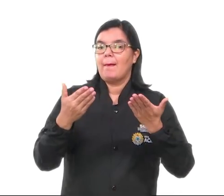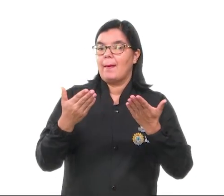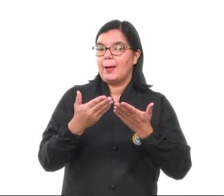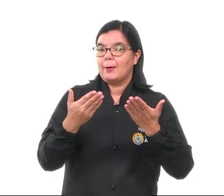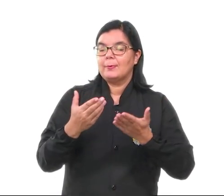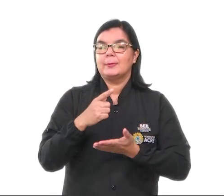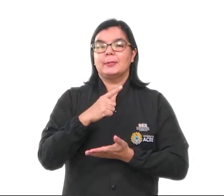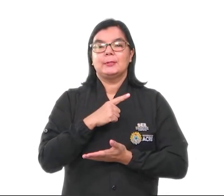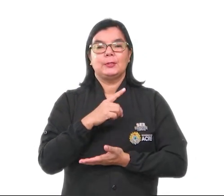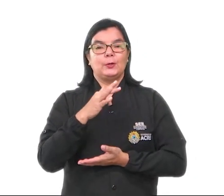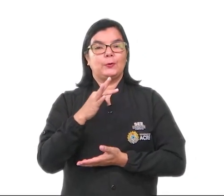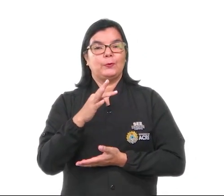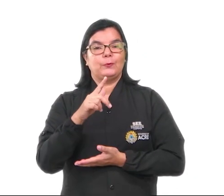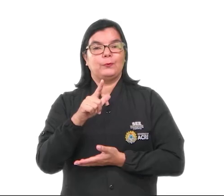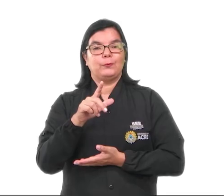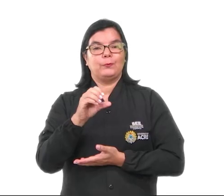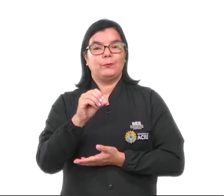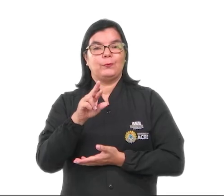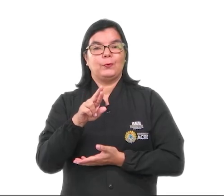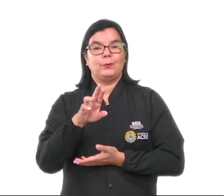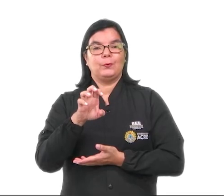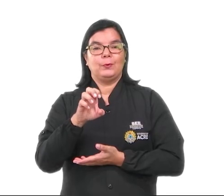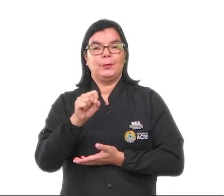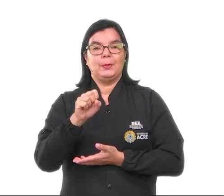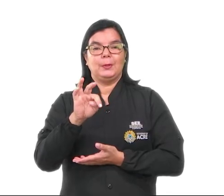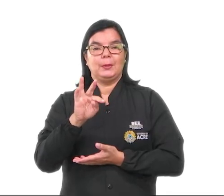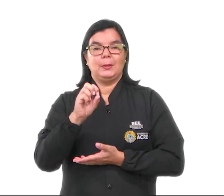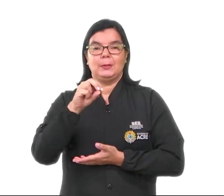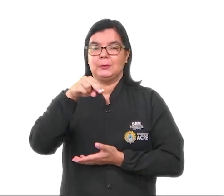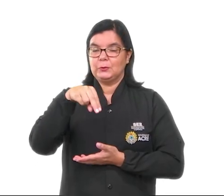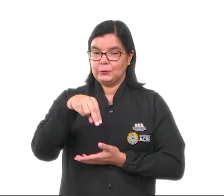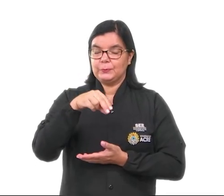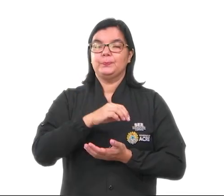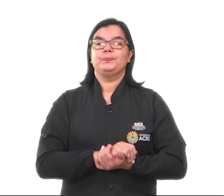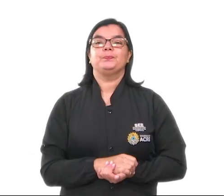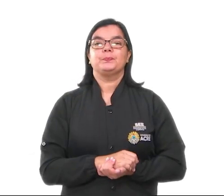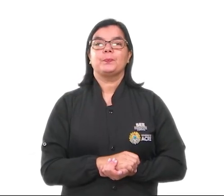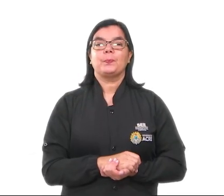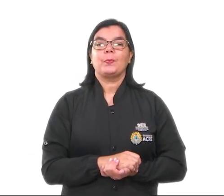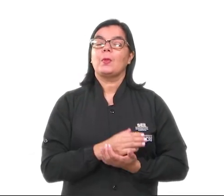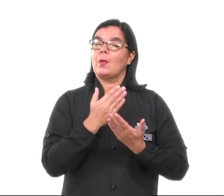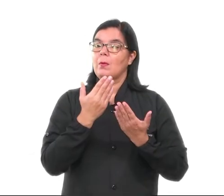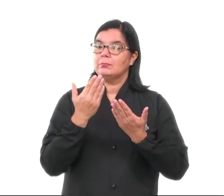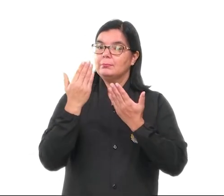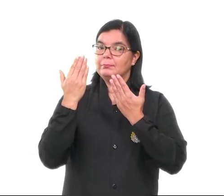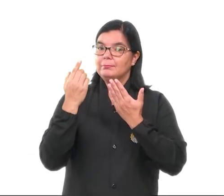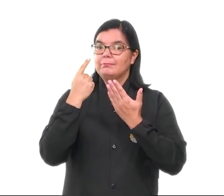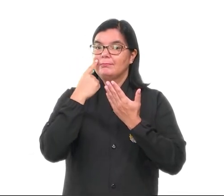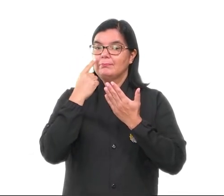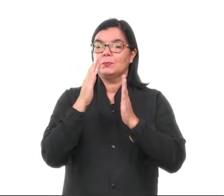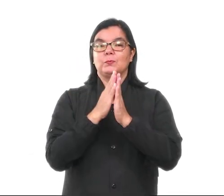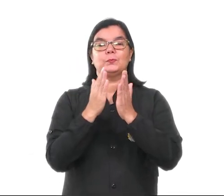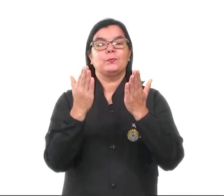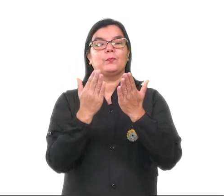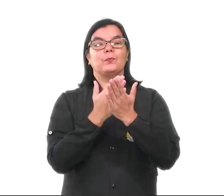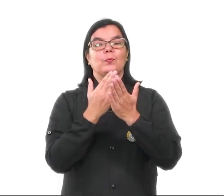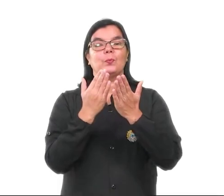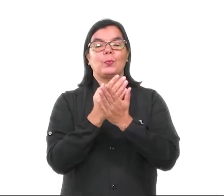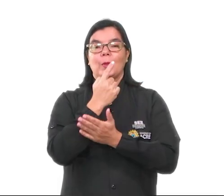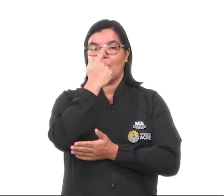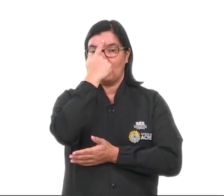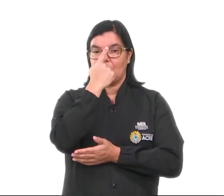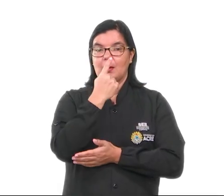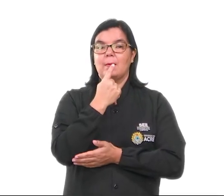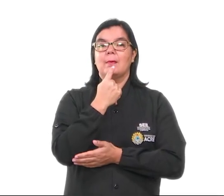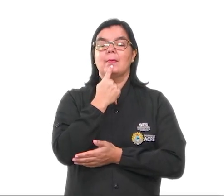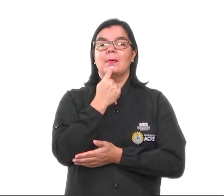temos aqui Florestan Fernandes, e aqui vocês podem visualizar a